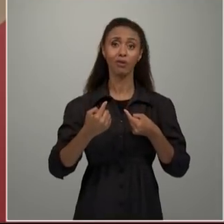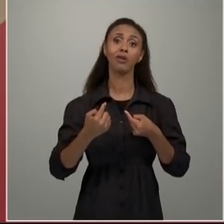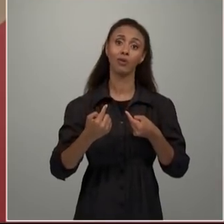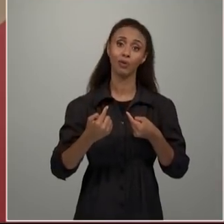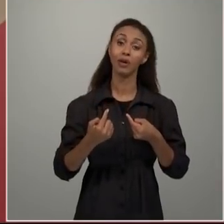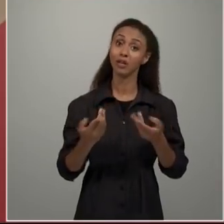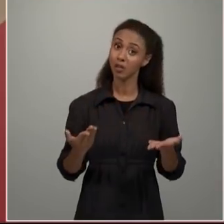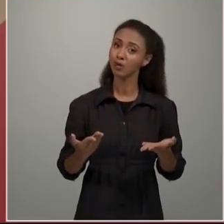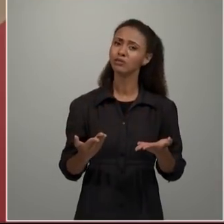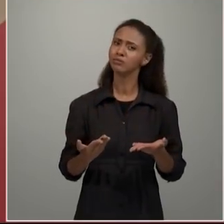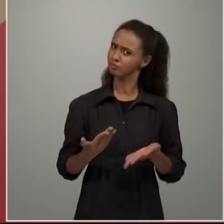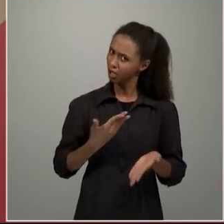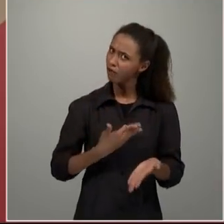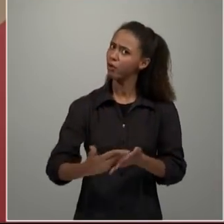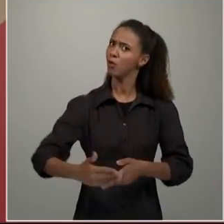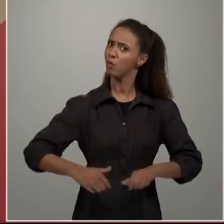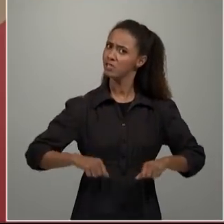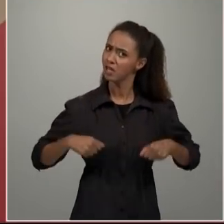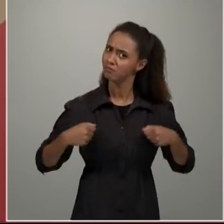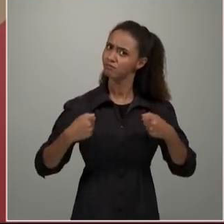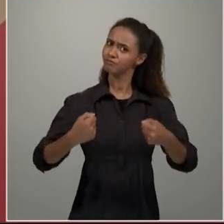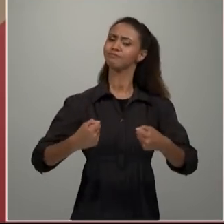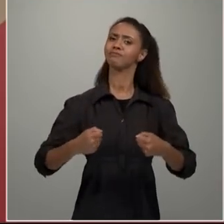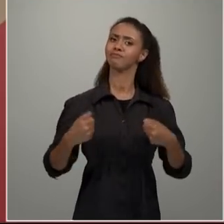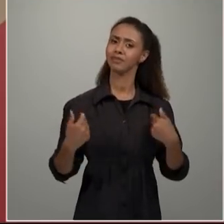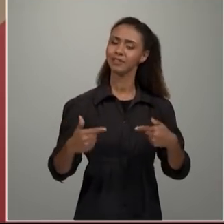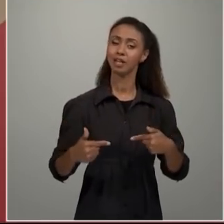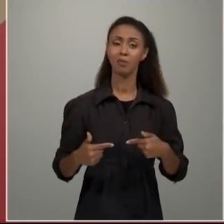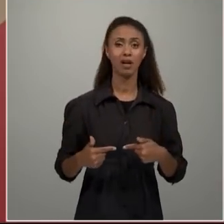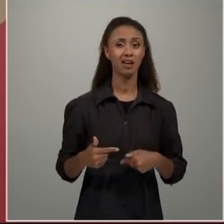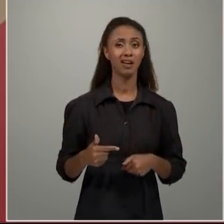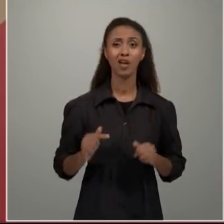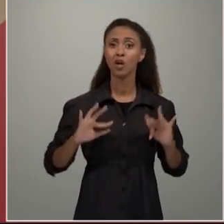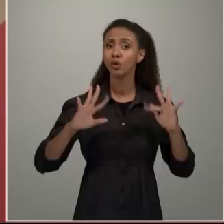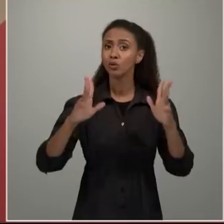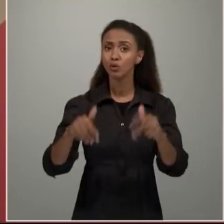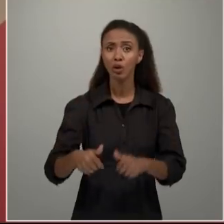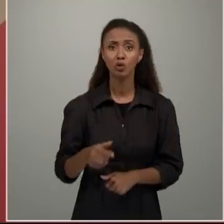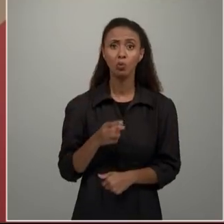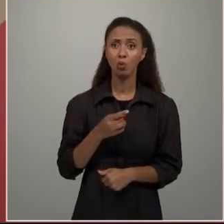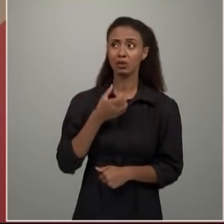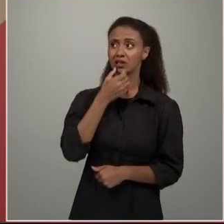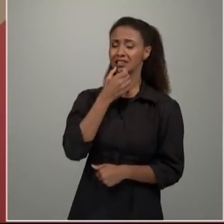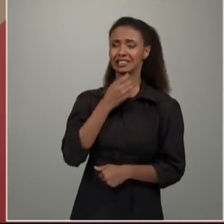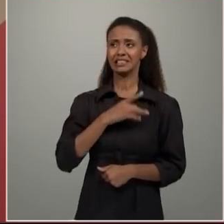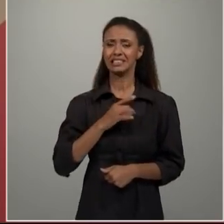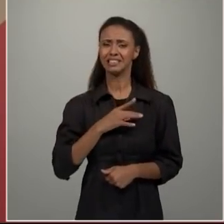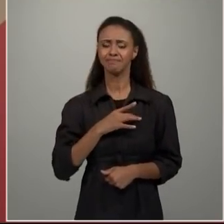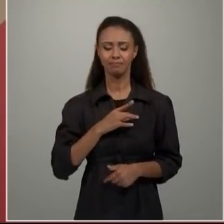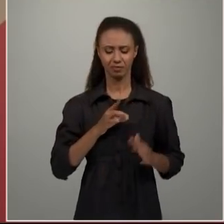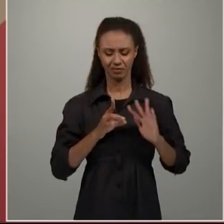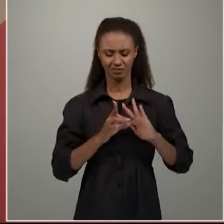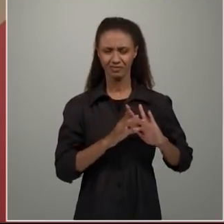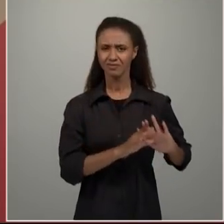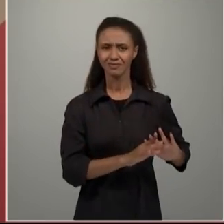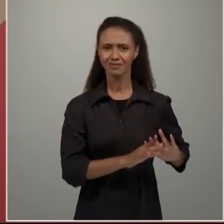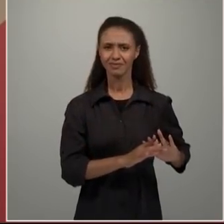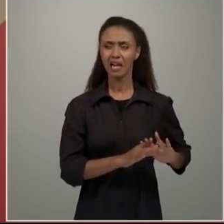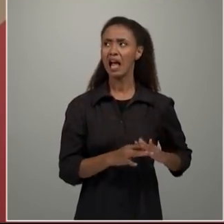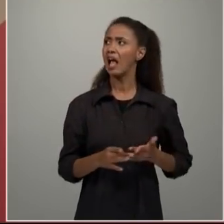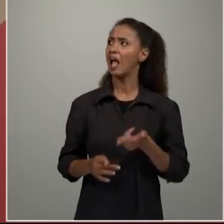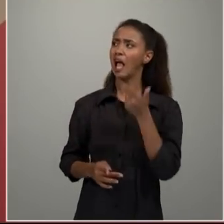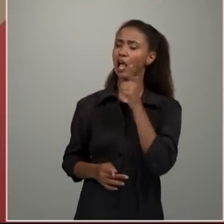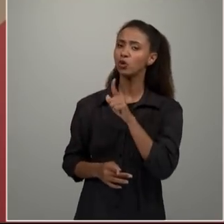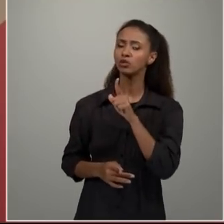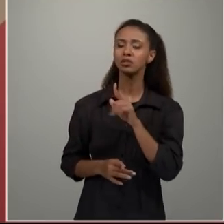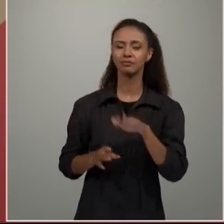a trabalhar então assim o nosso aluno ele vem com medo do inglês tirou o medo tá não to conseguindo então tem aí uma dica importante